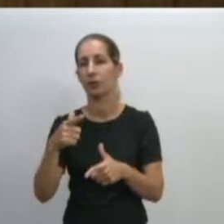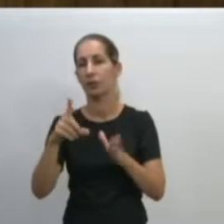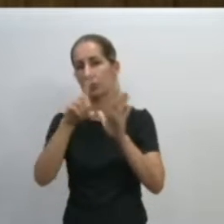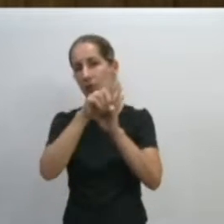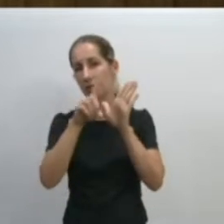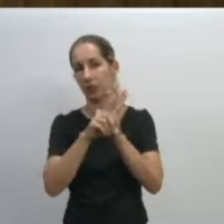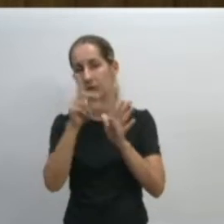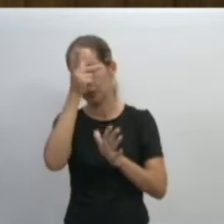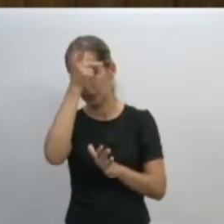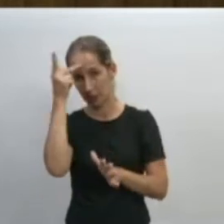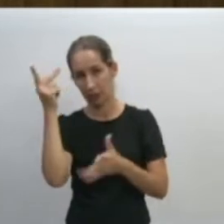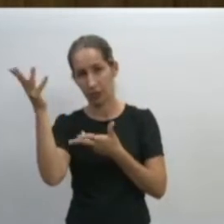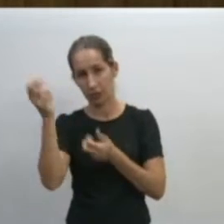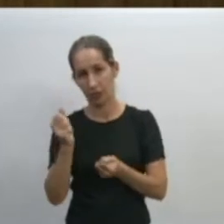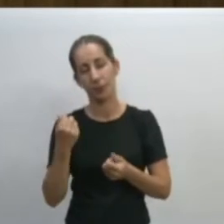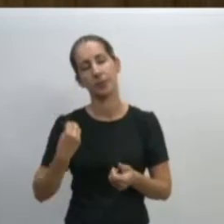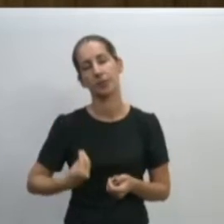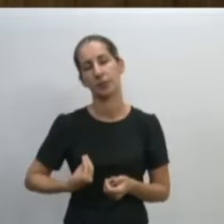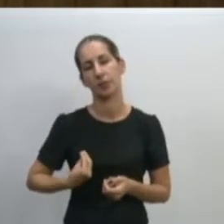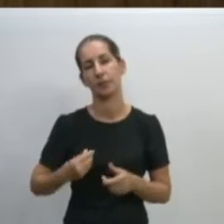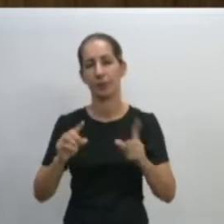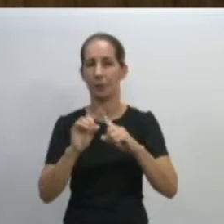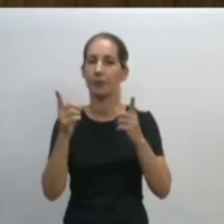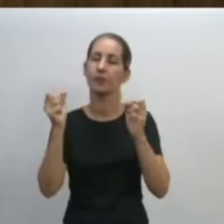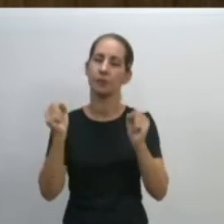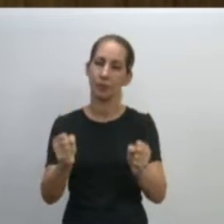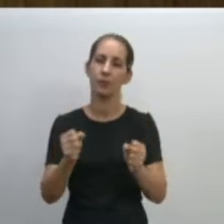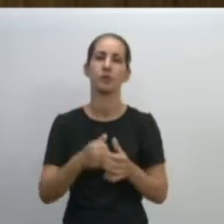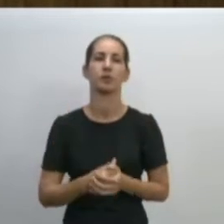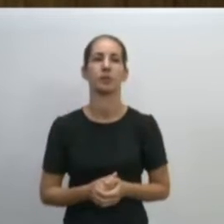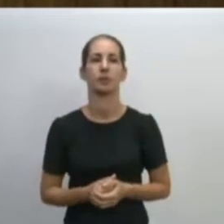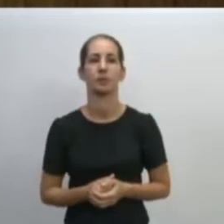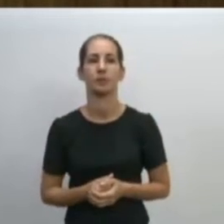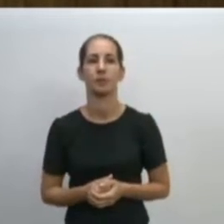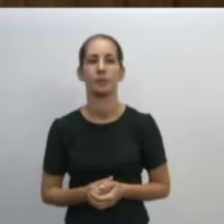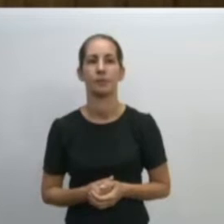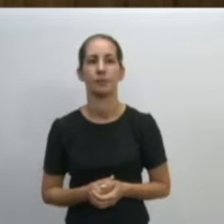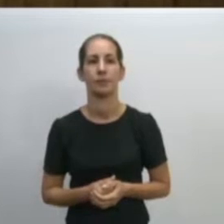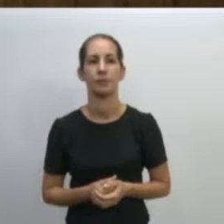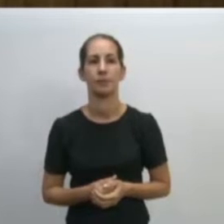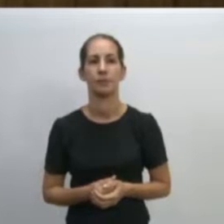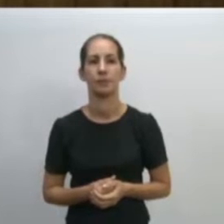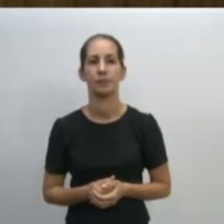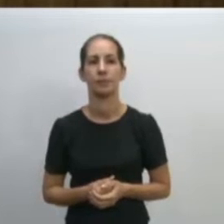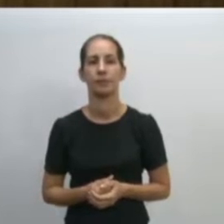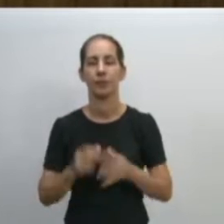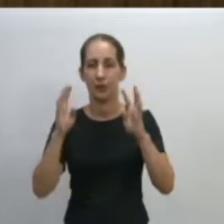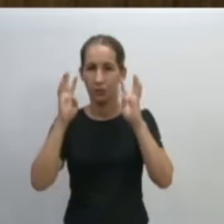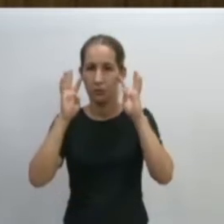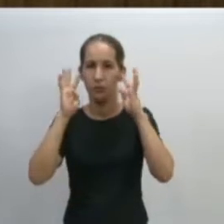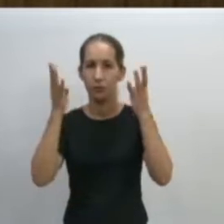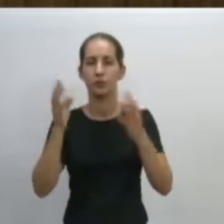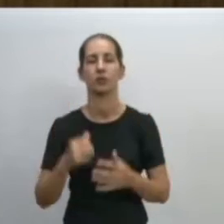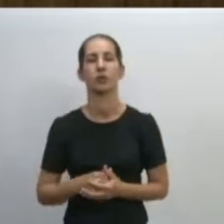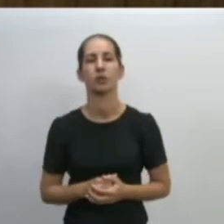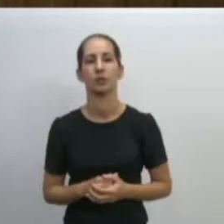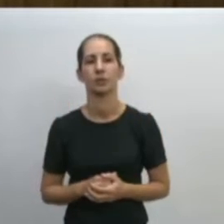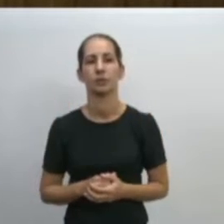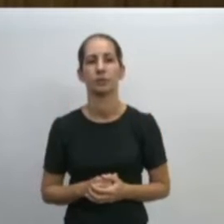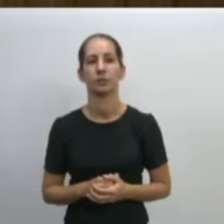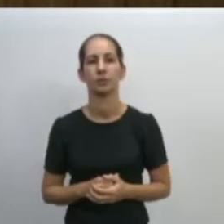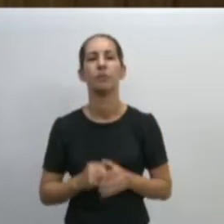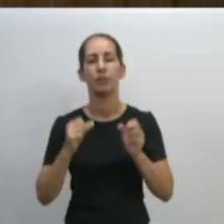do cidadão do atendimento presencial, mas que ele possa ter sanada, né,